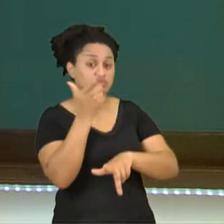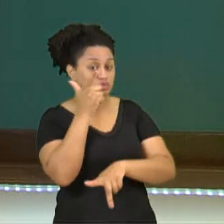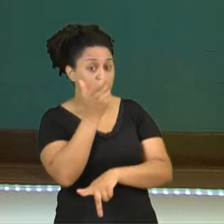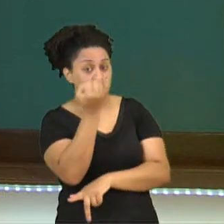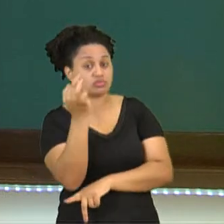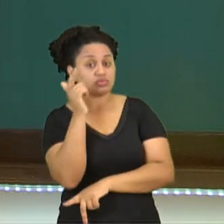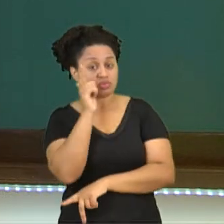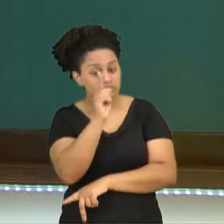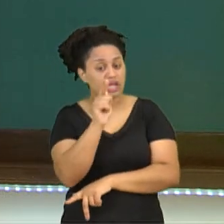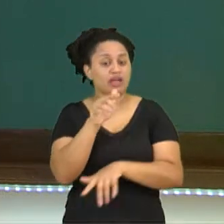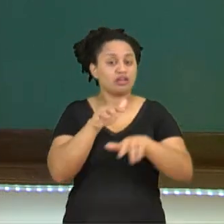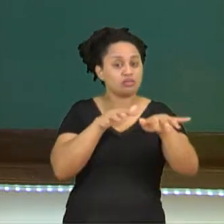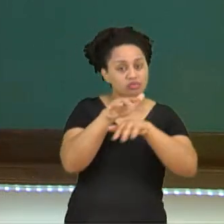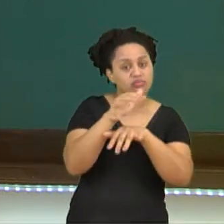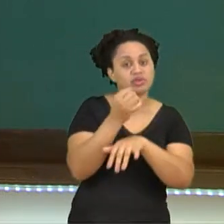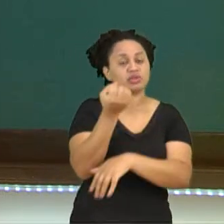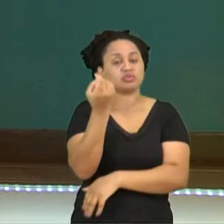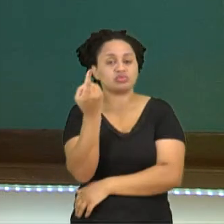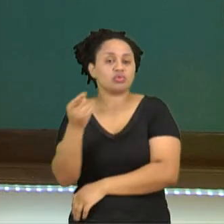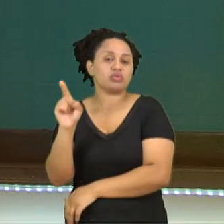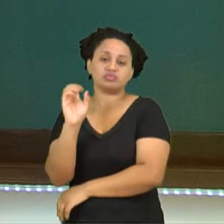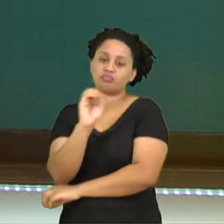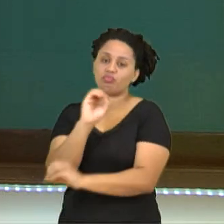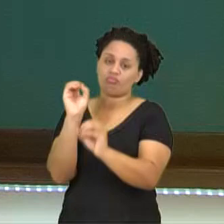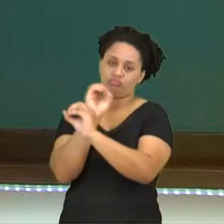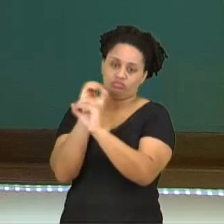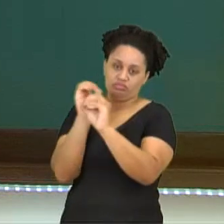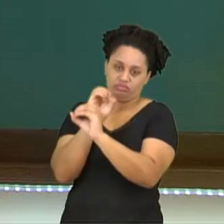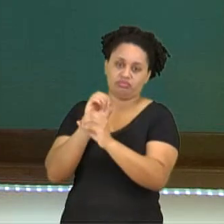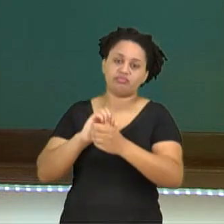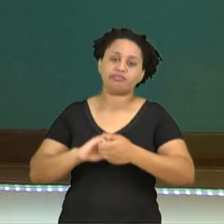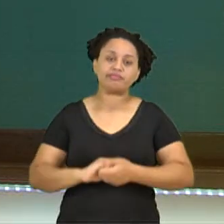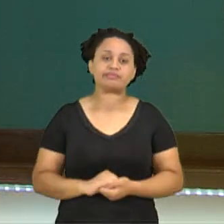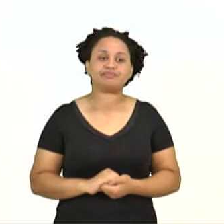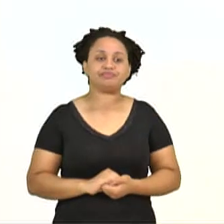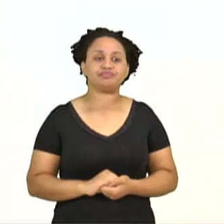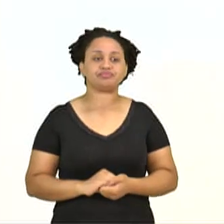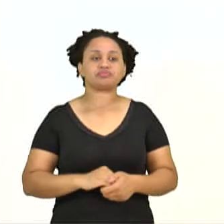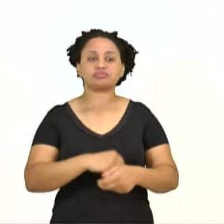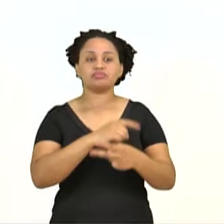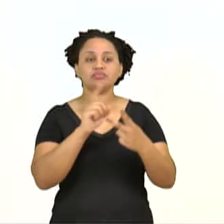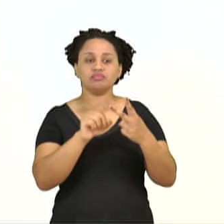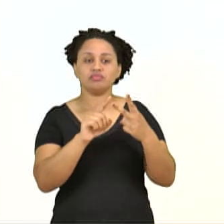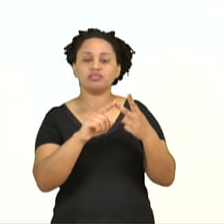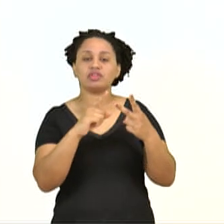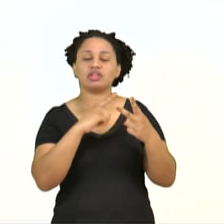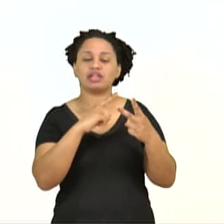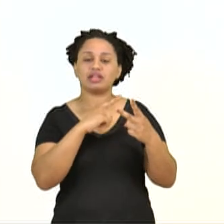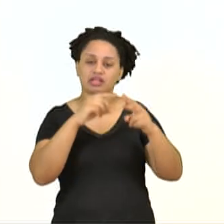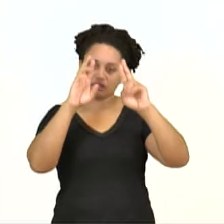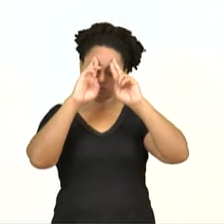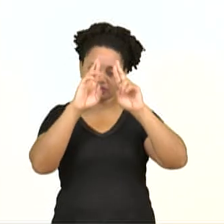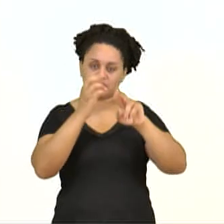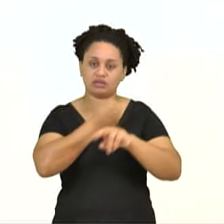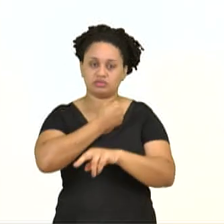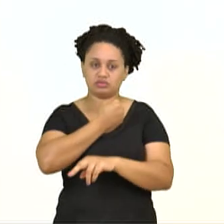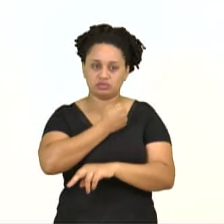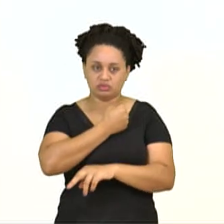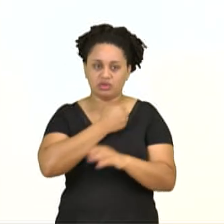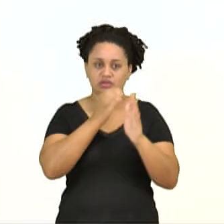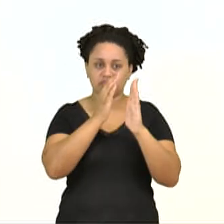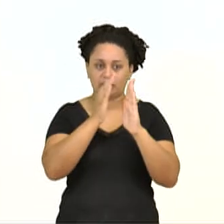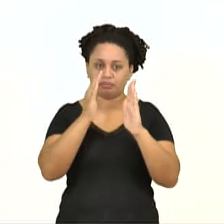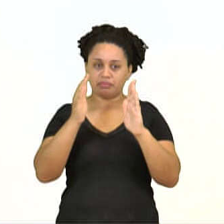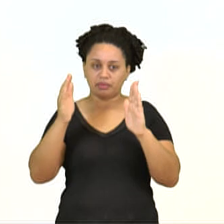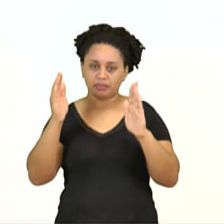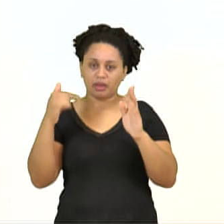De classificar esses atletas. Obedece os números 1, 1.5,